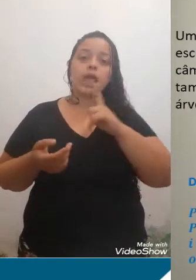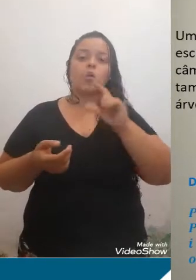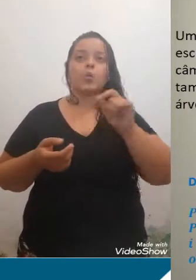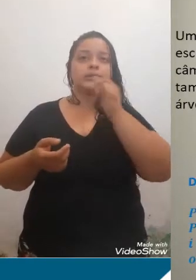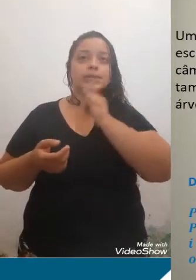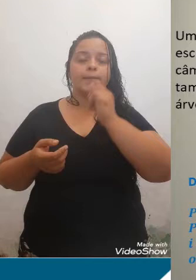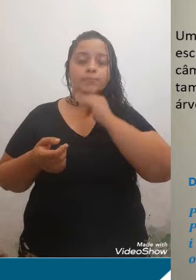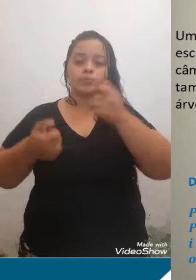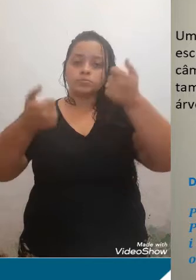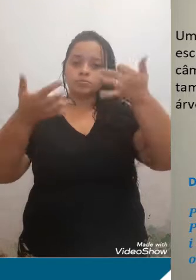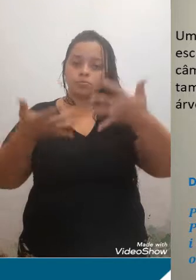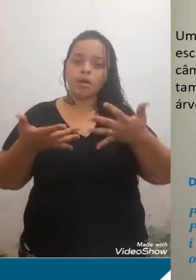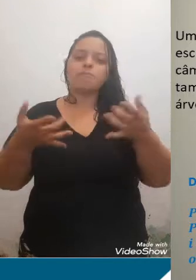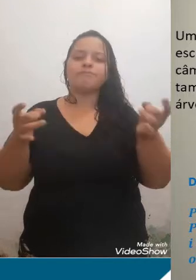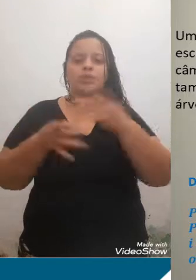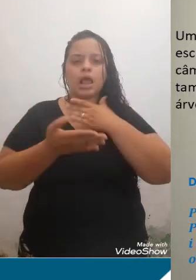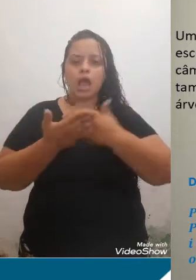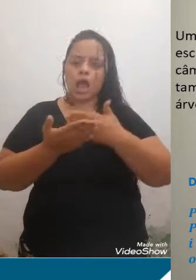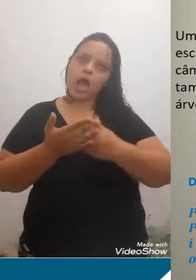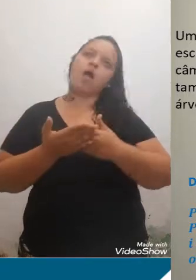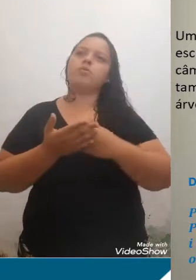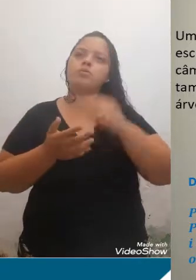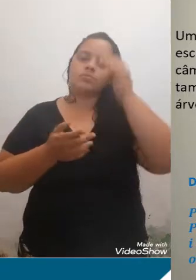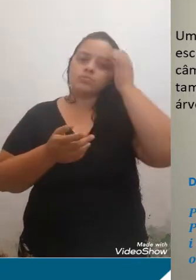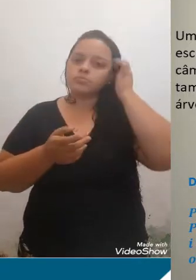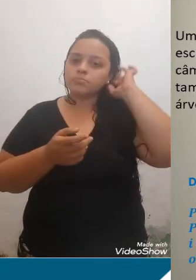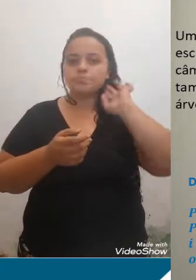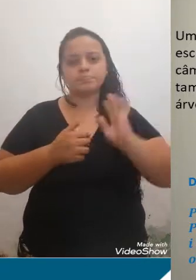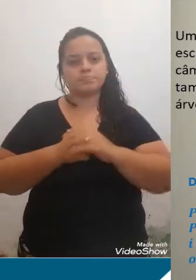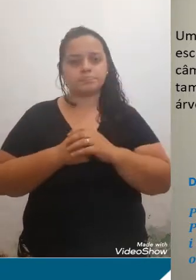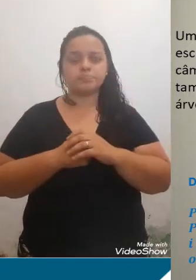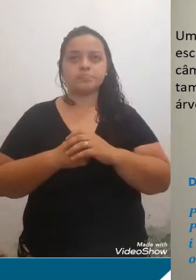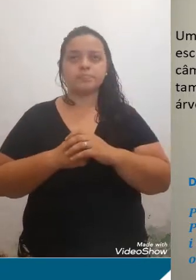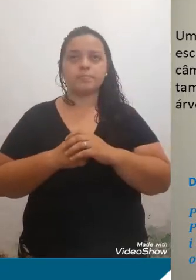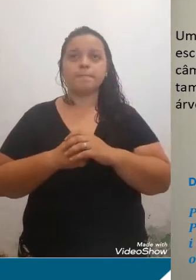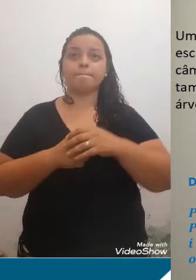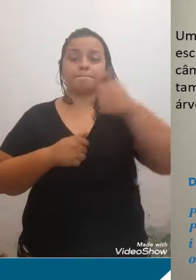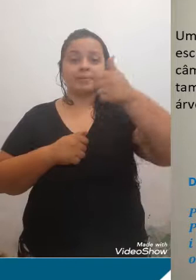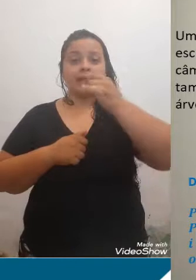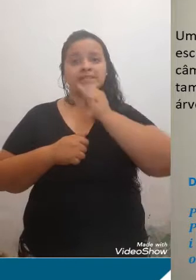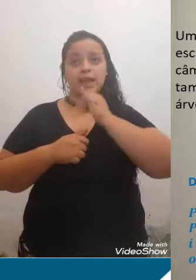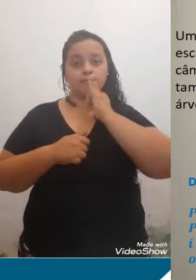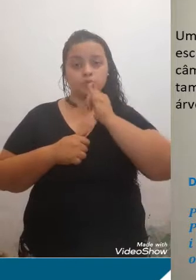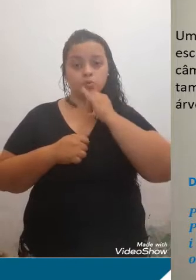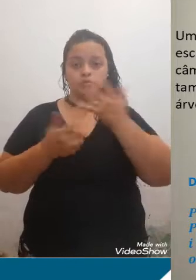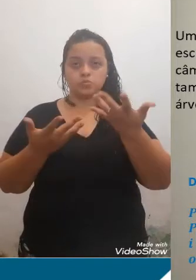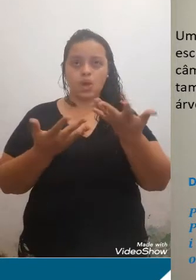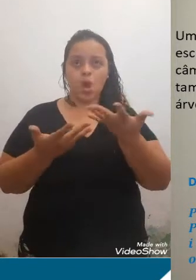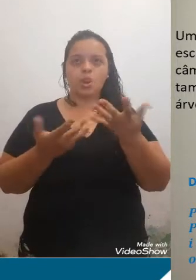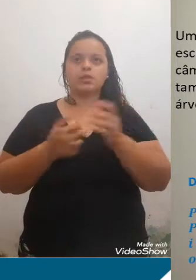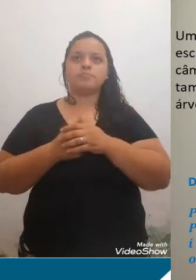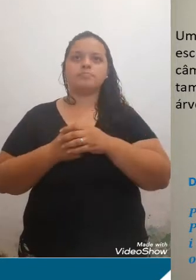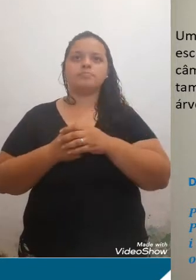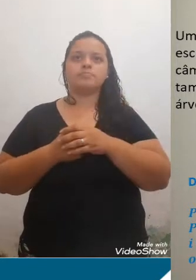a gente tem um exemplo para terminar essa situação. O primeiro exemplo que a